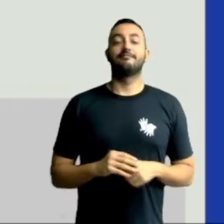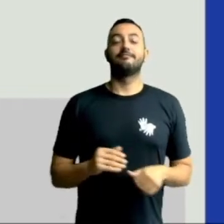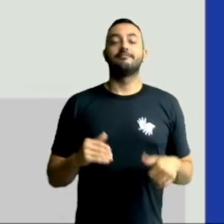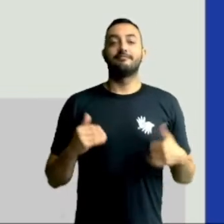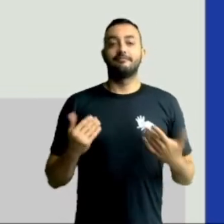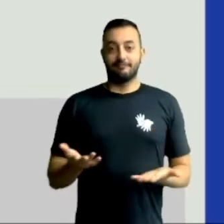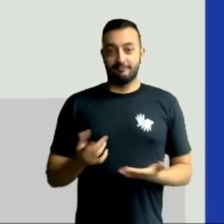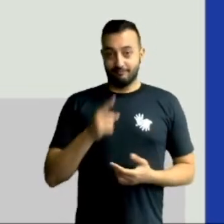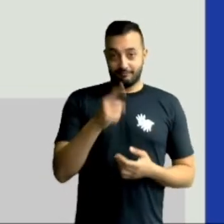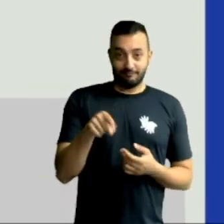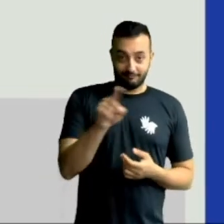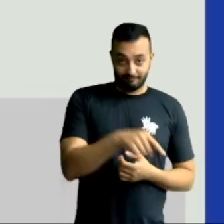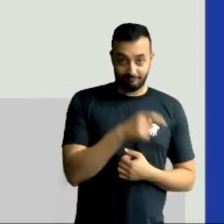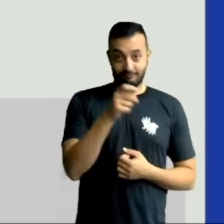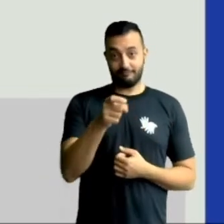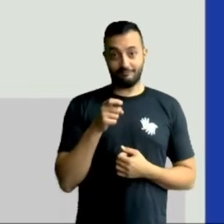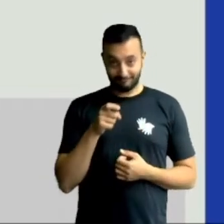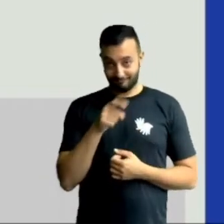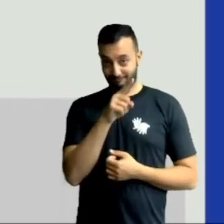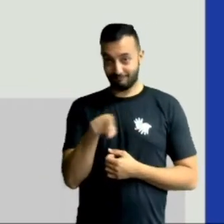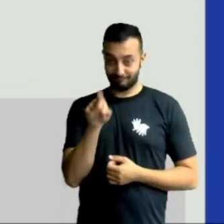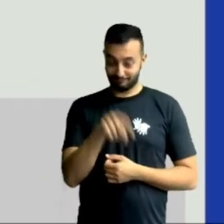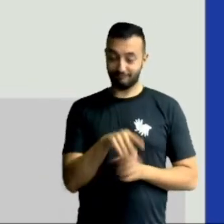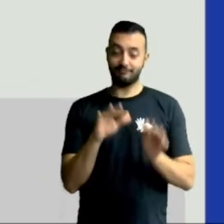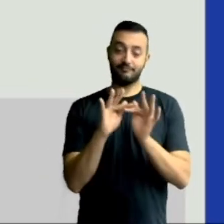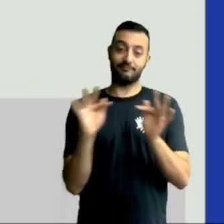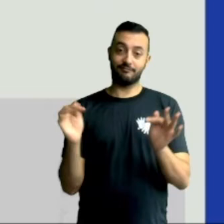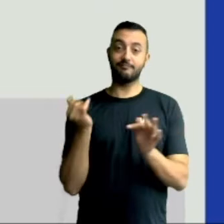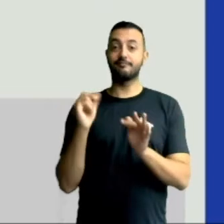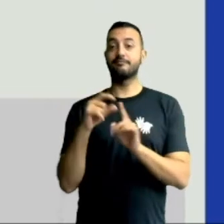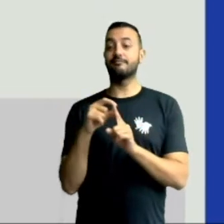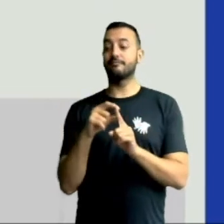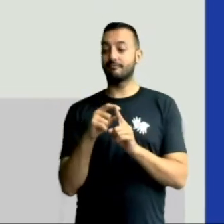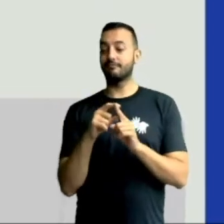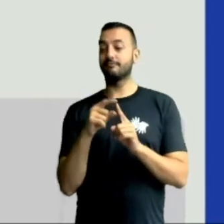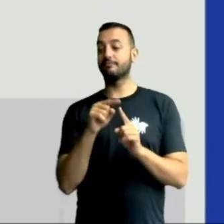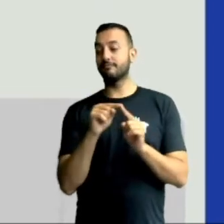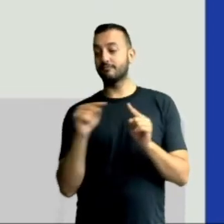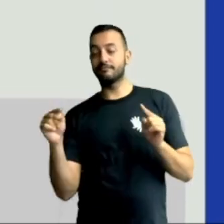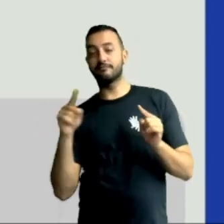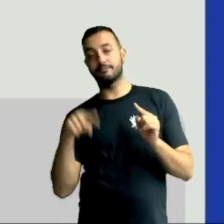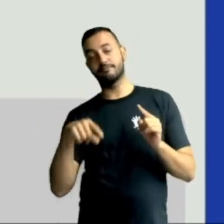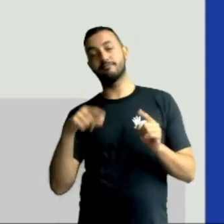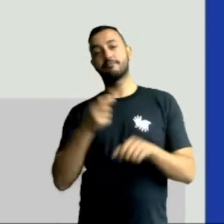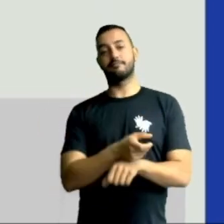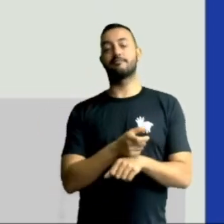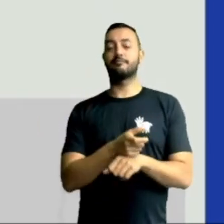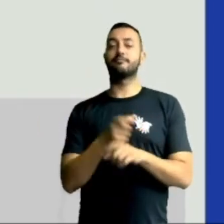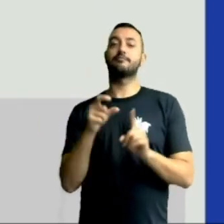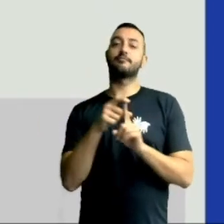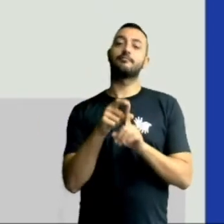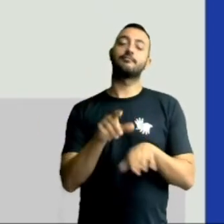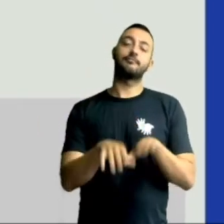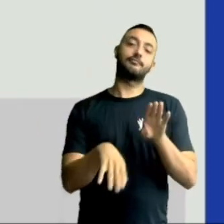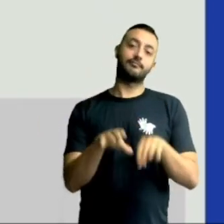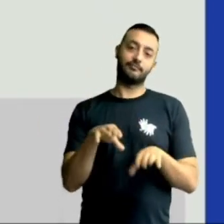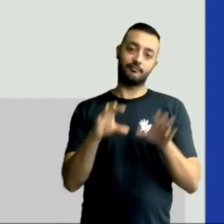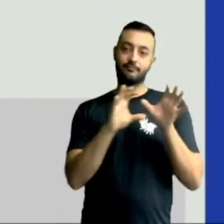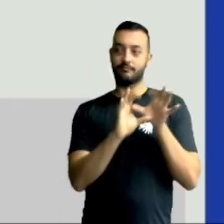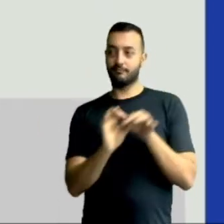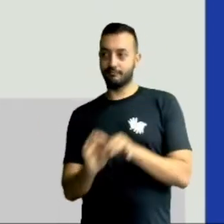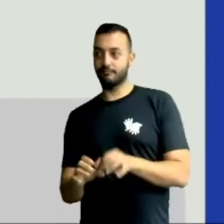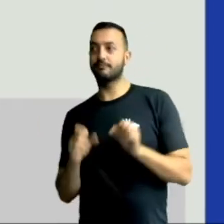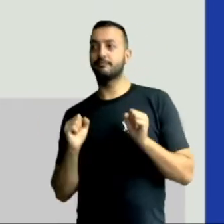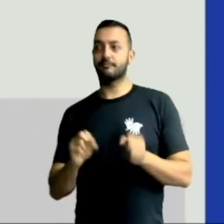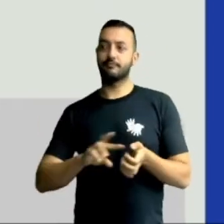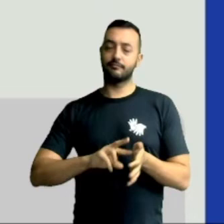Então, ó, marque com um X a frase em que a palavra destacada é adjetivo, ó, porque a mesma palavra, dependendo do contexto, ela